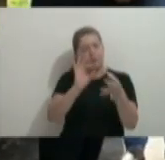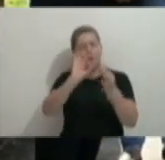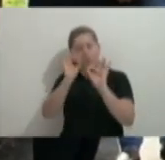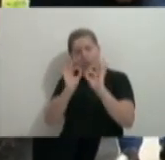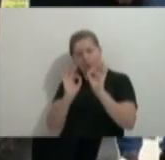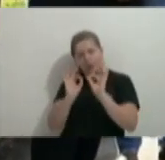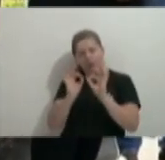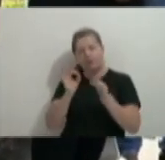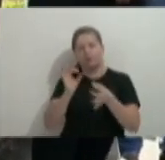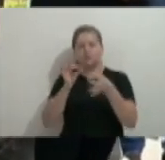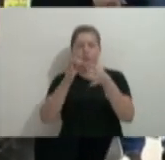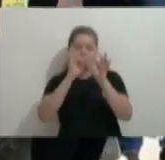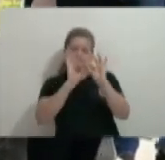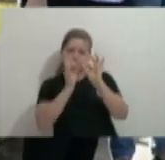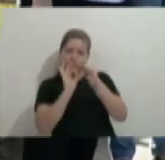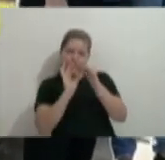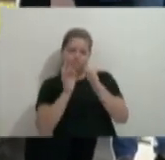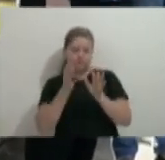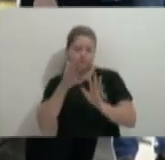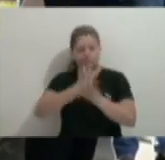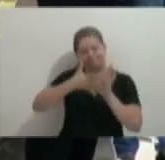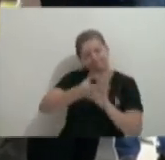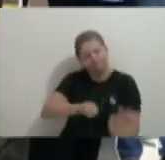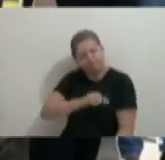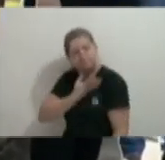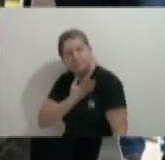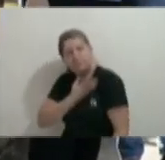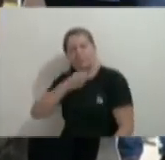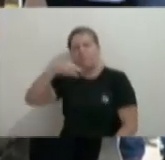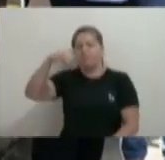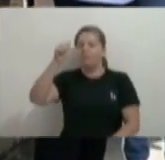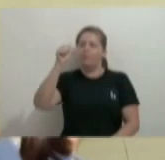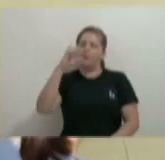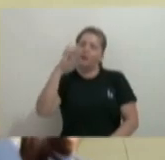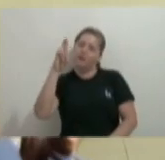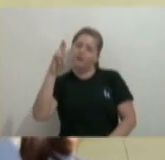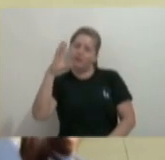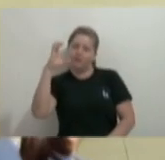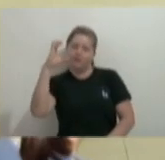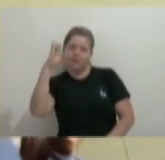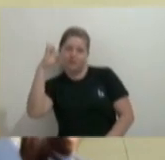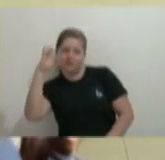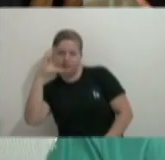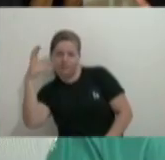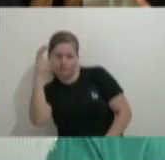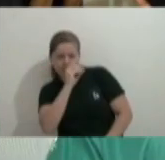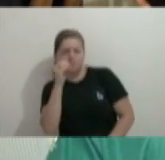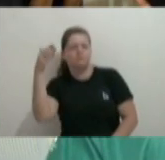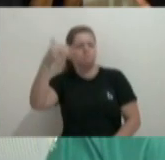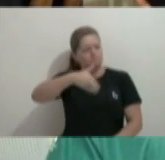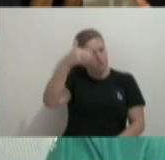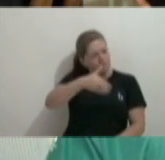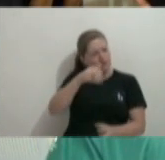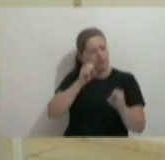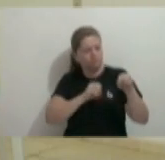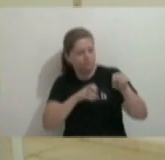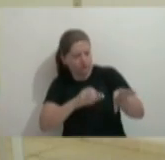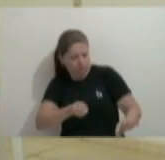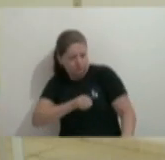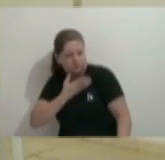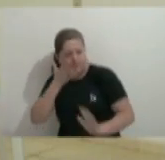realizou uma oficina de poesia em obras, que foi com o Marcelo, ele veio realizar a oficina.